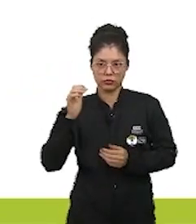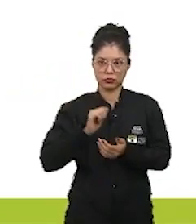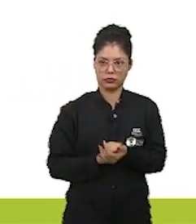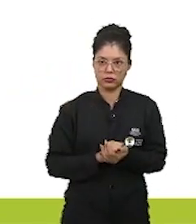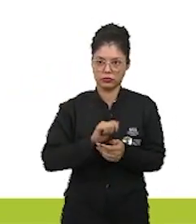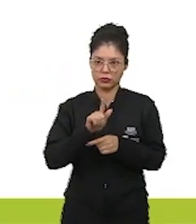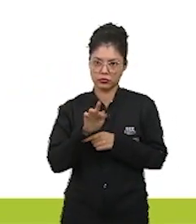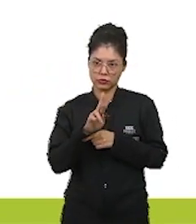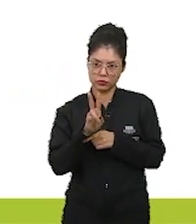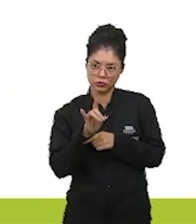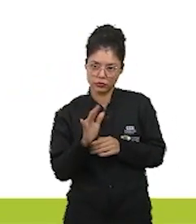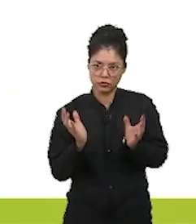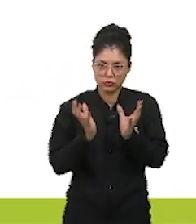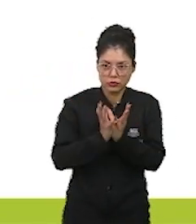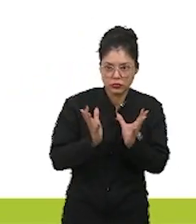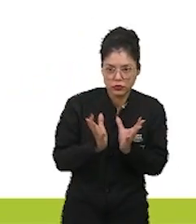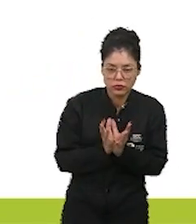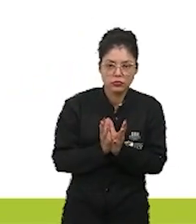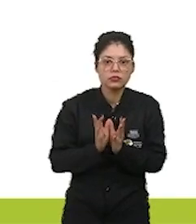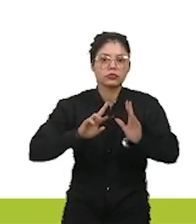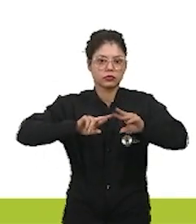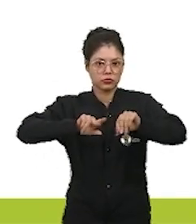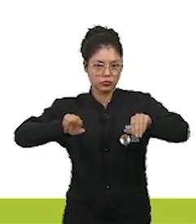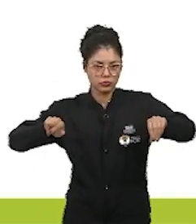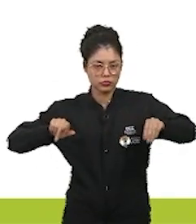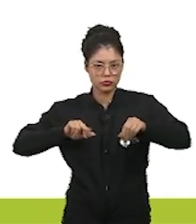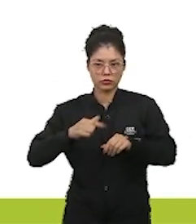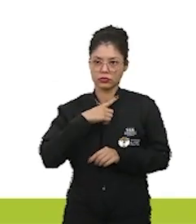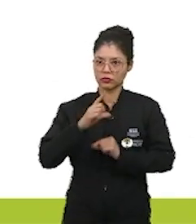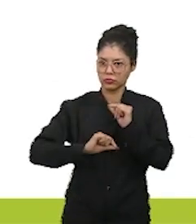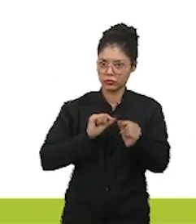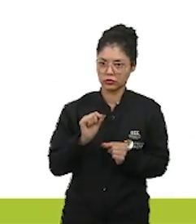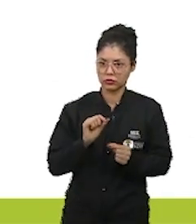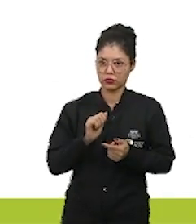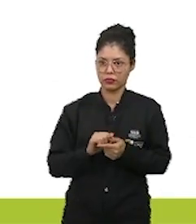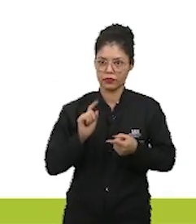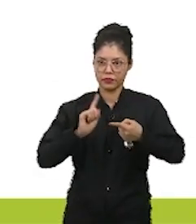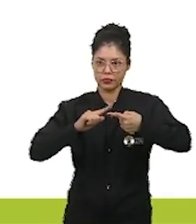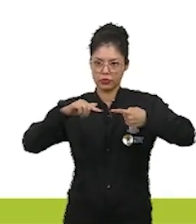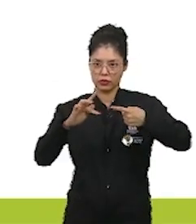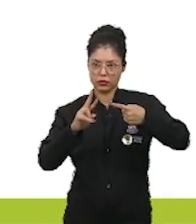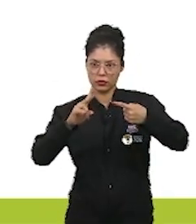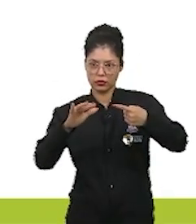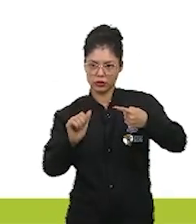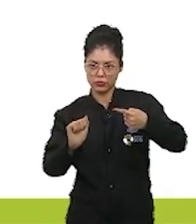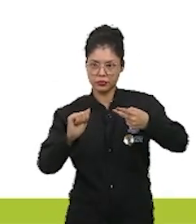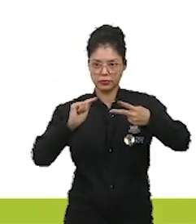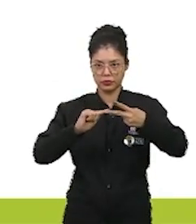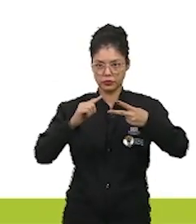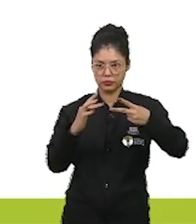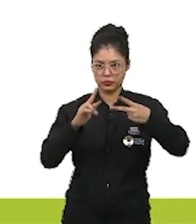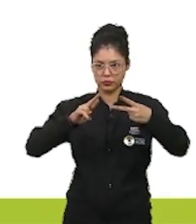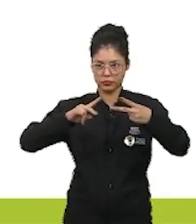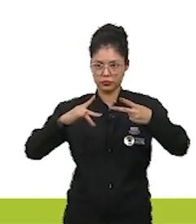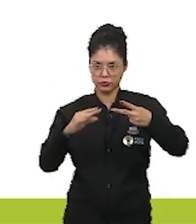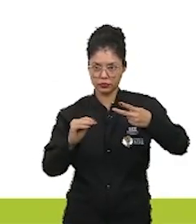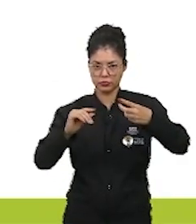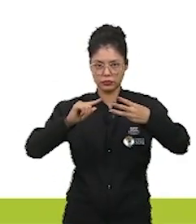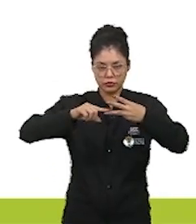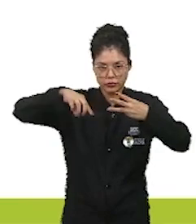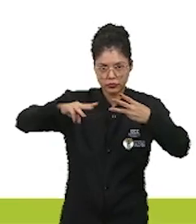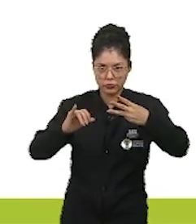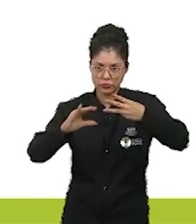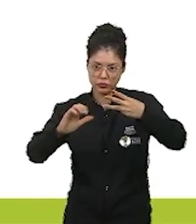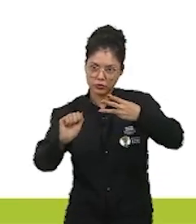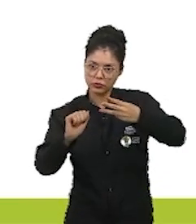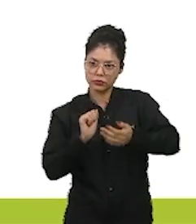granito, o conjunto de minerais que compõem o granito é quartzo, feldespato e mica. Nesse caso aqui,